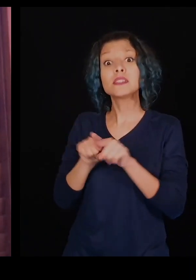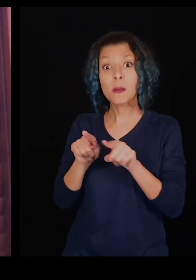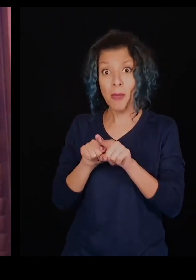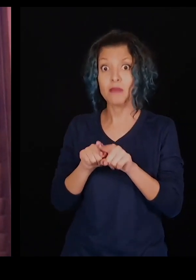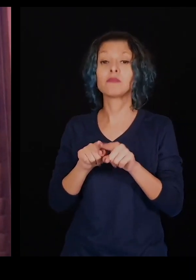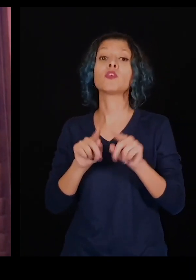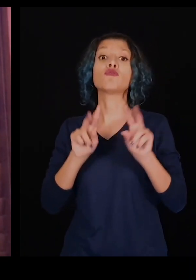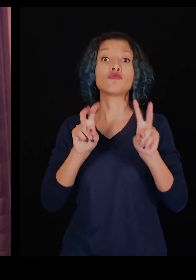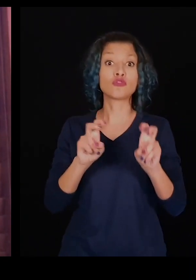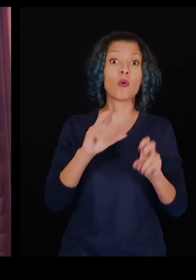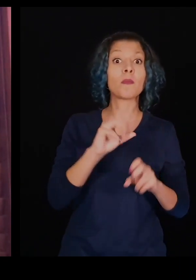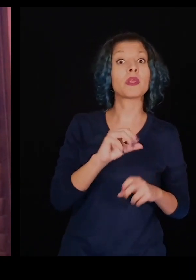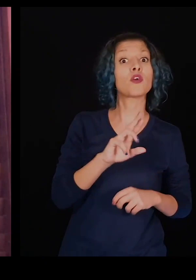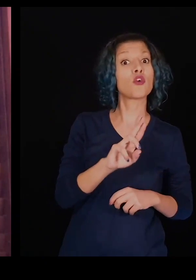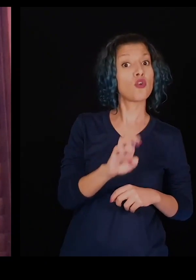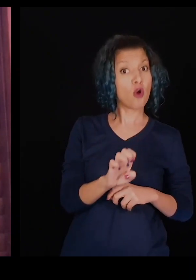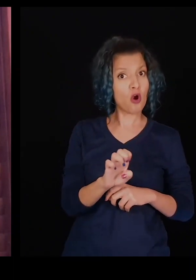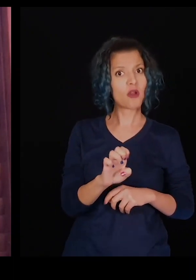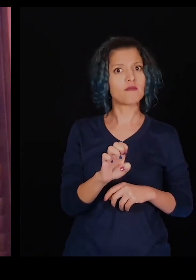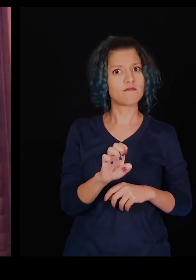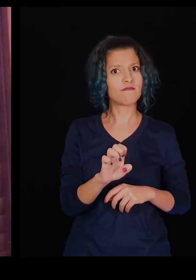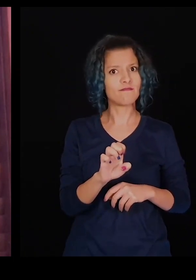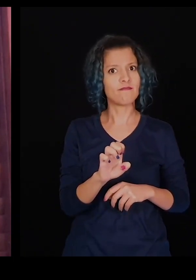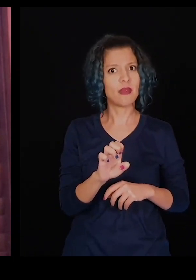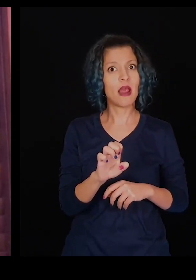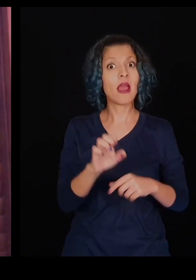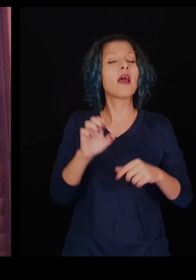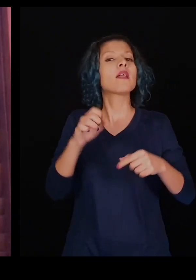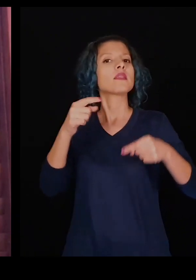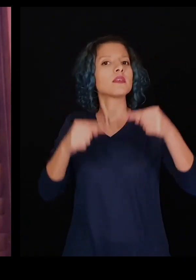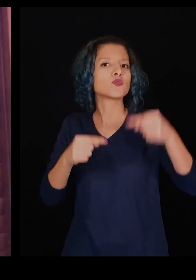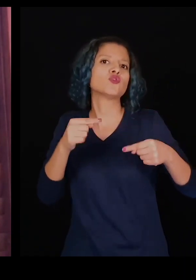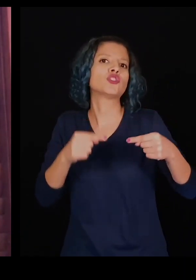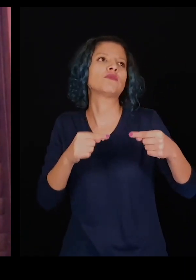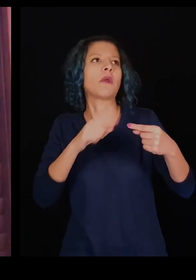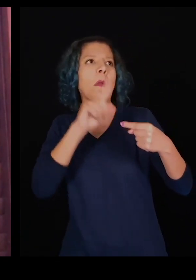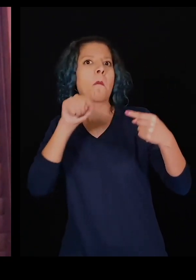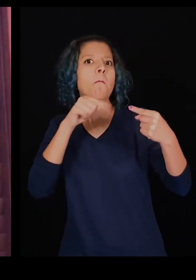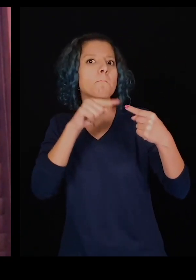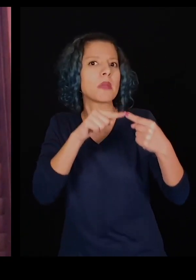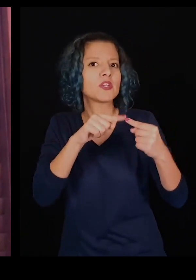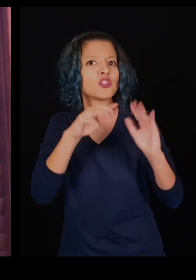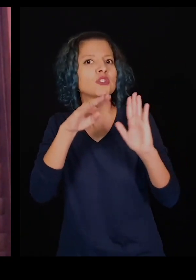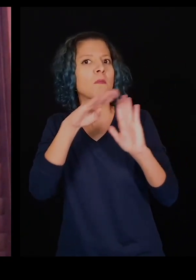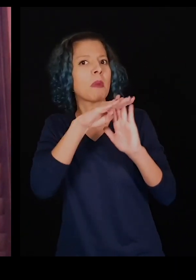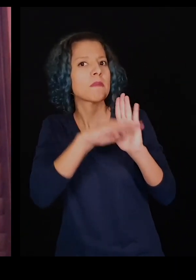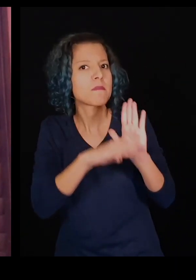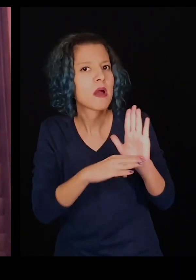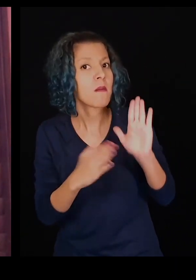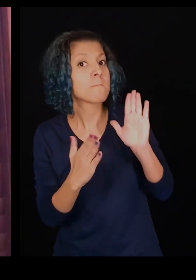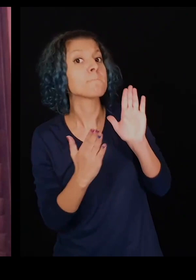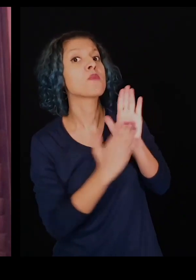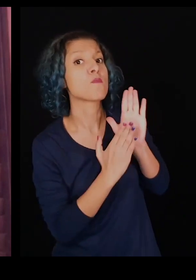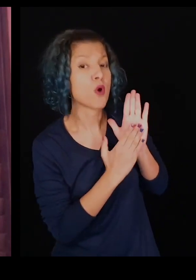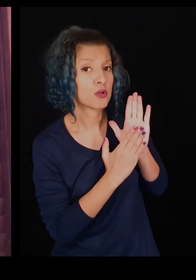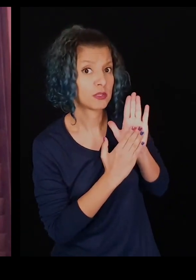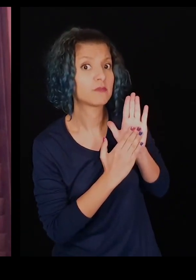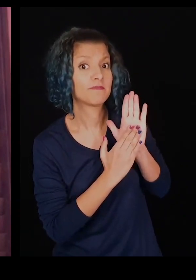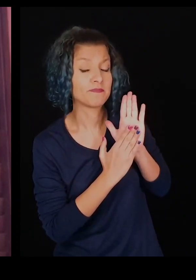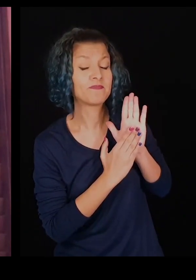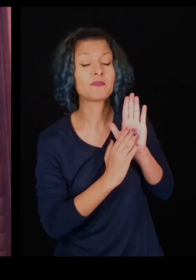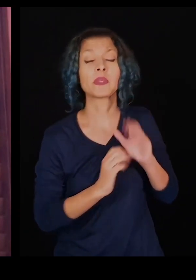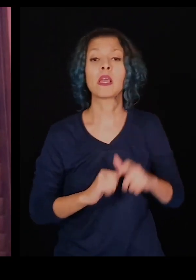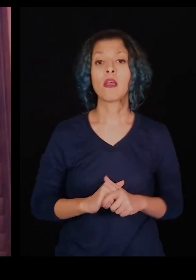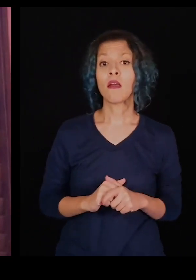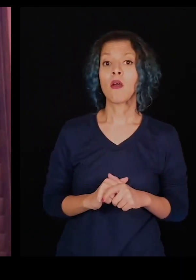só das metas e métricas que são naturalmente tratadas, mas também do seu propósito, né? O